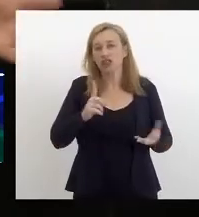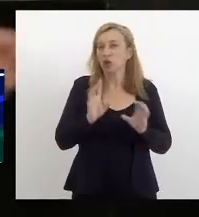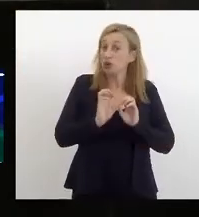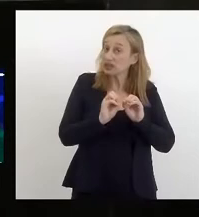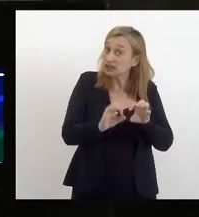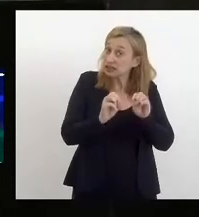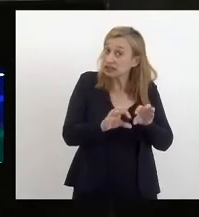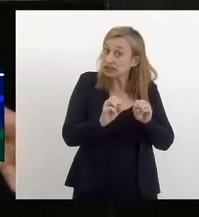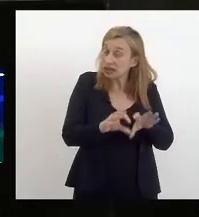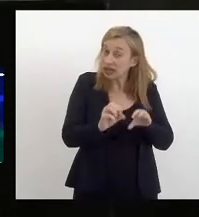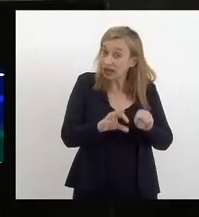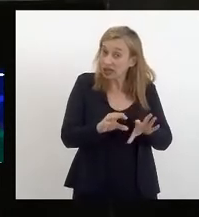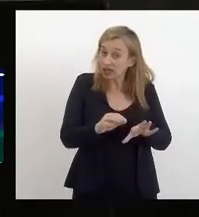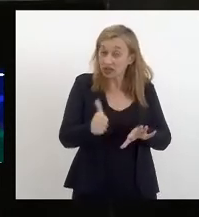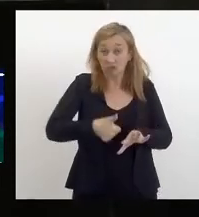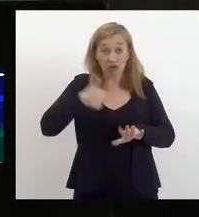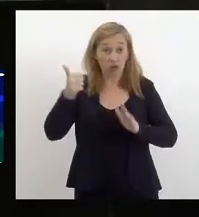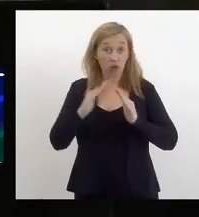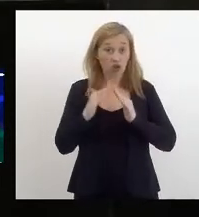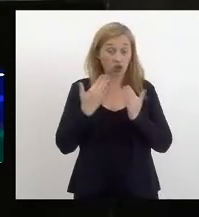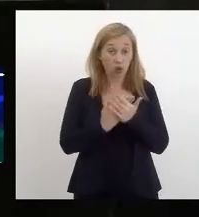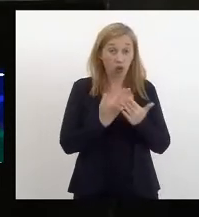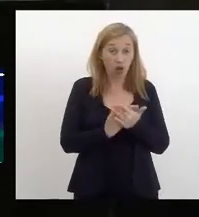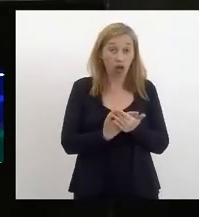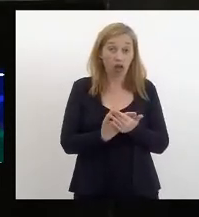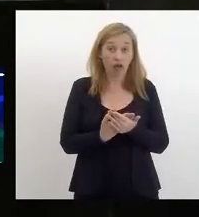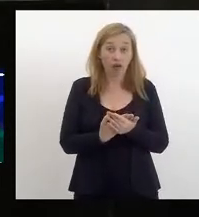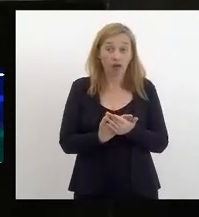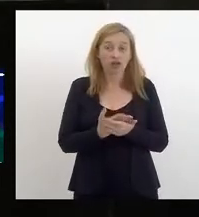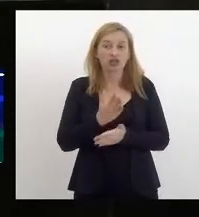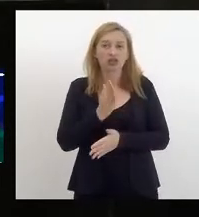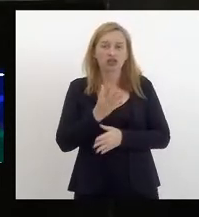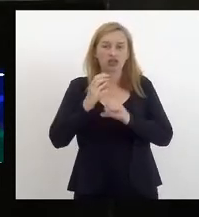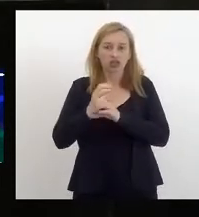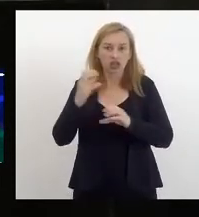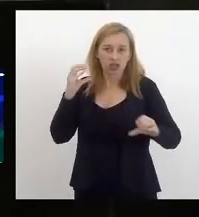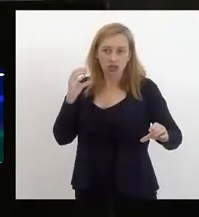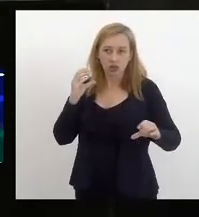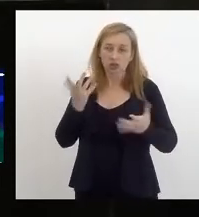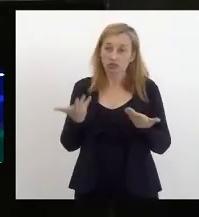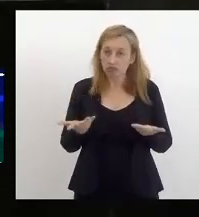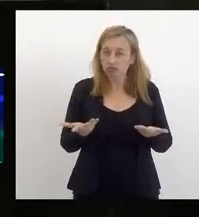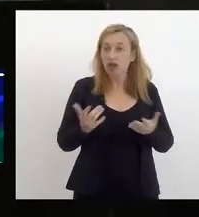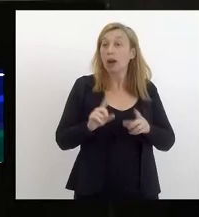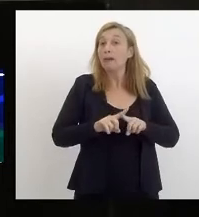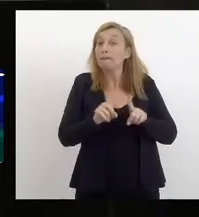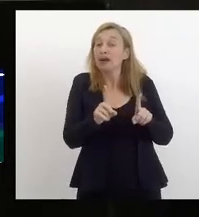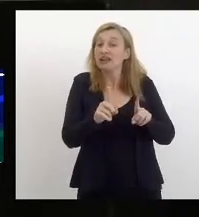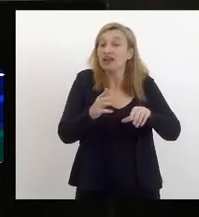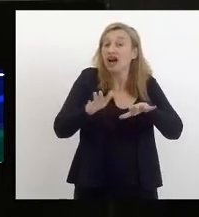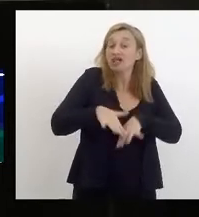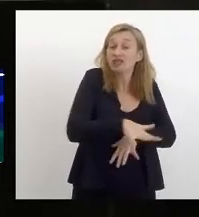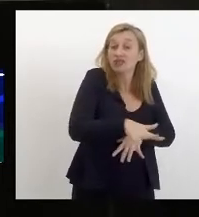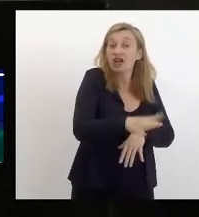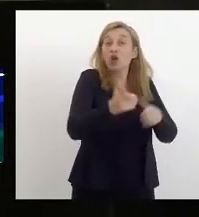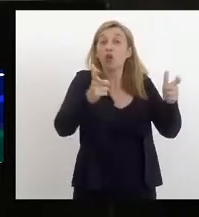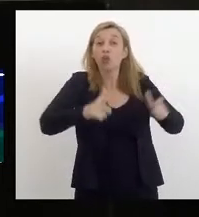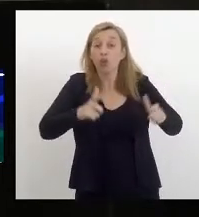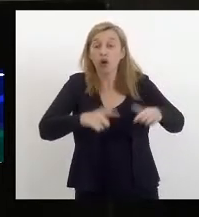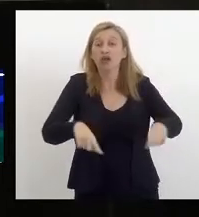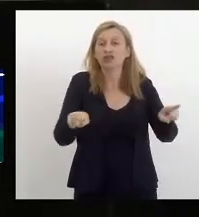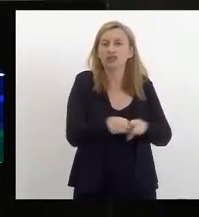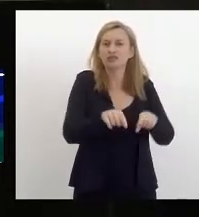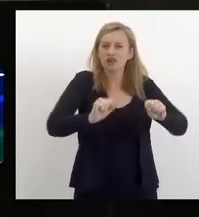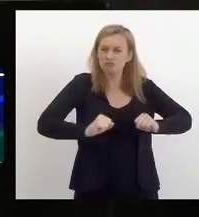ensinadas nas melhores escolas a arquitetura e urbanismo e as favelas são também lugares